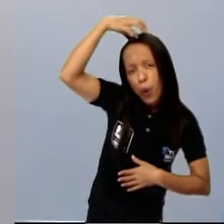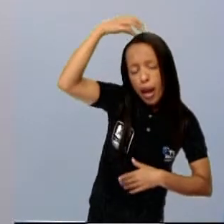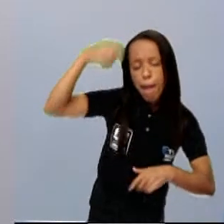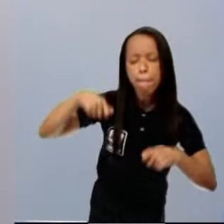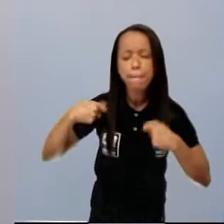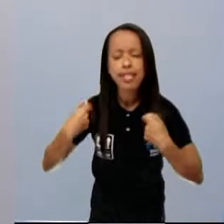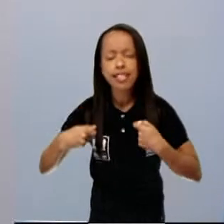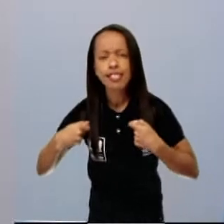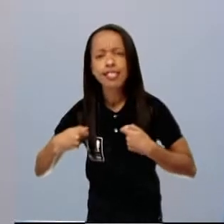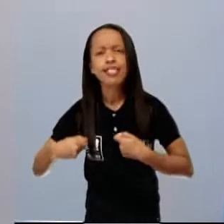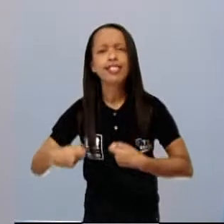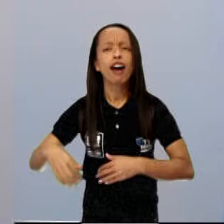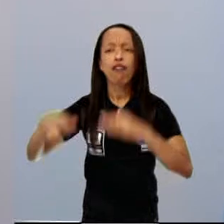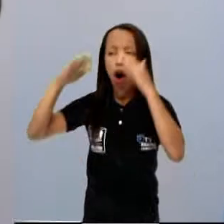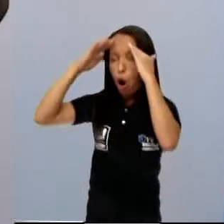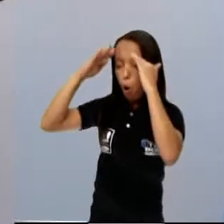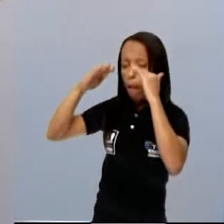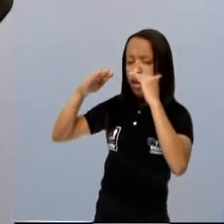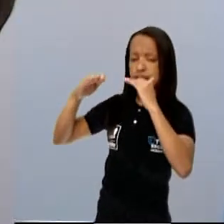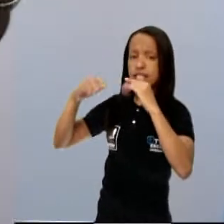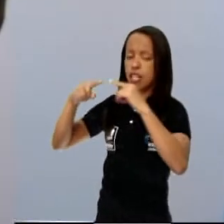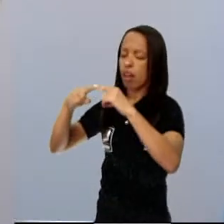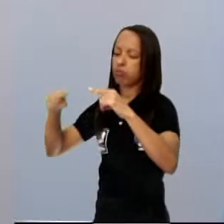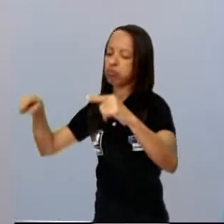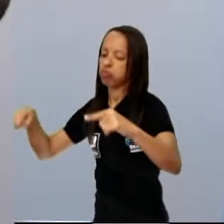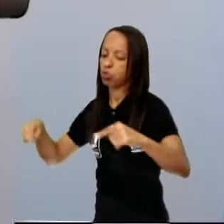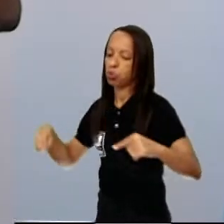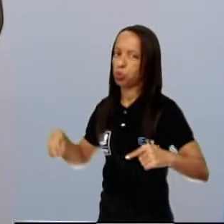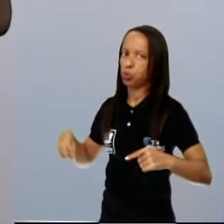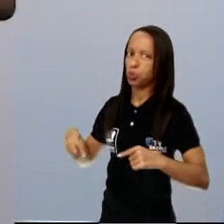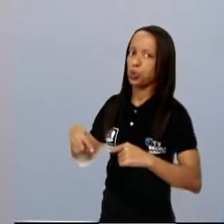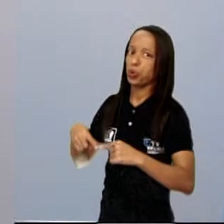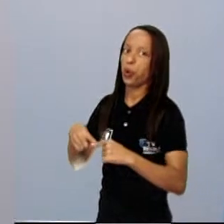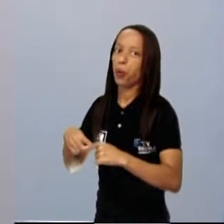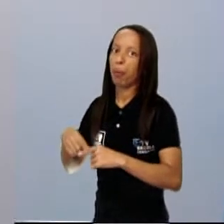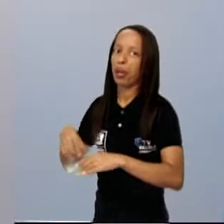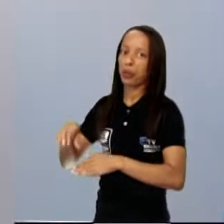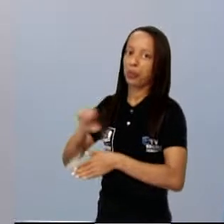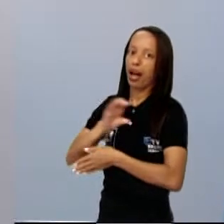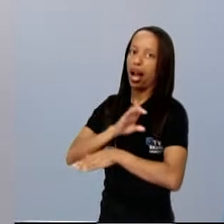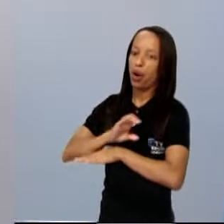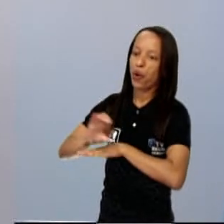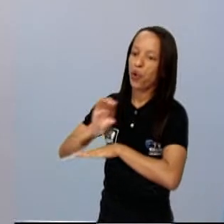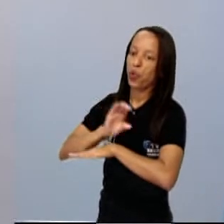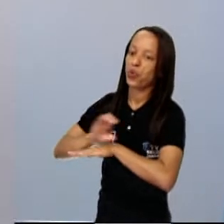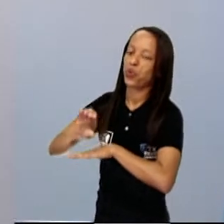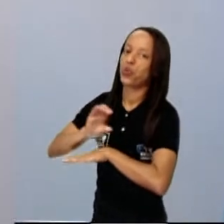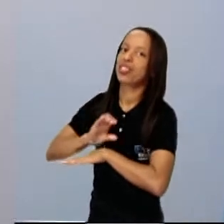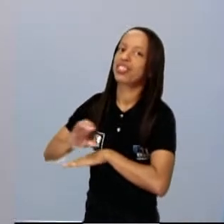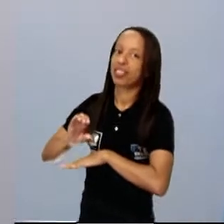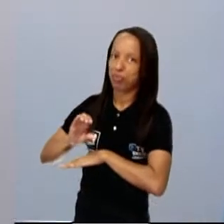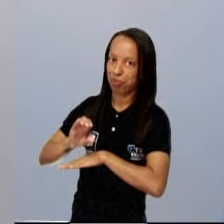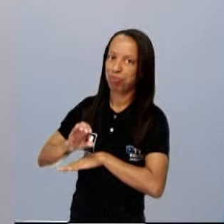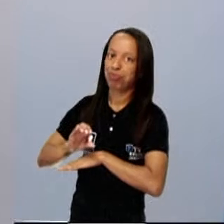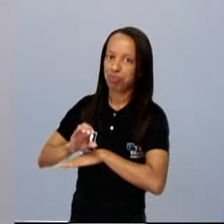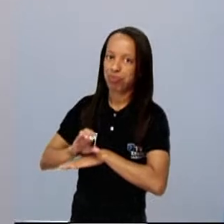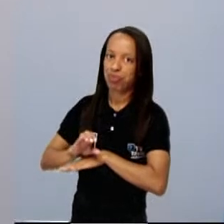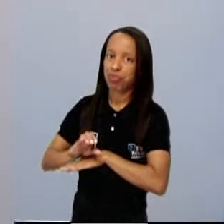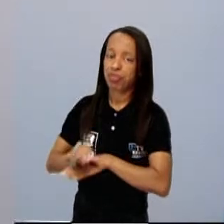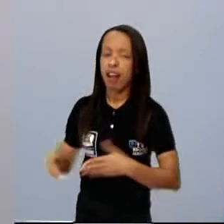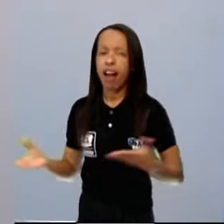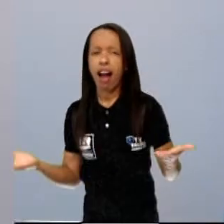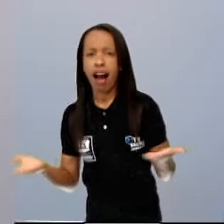poderes. O poder do rei vai ser limitado por um documento que a gente chama de Constituição. Significa que o rei agora ele é um